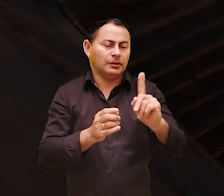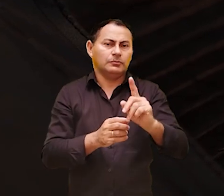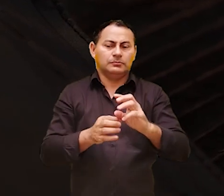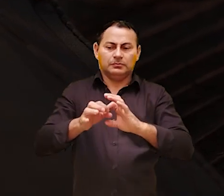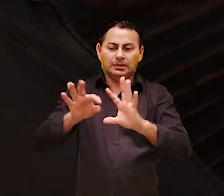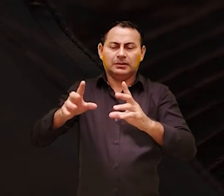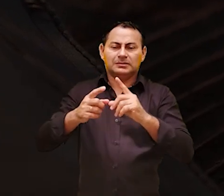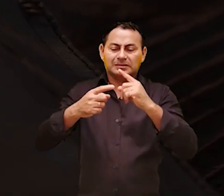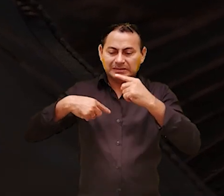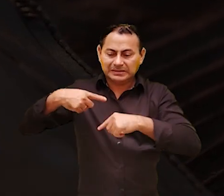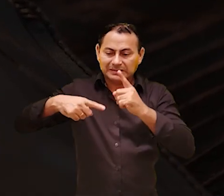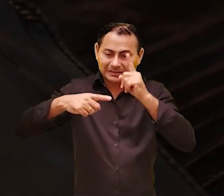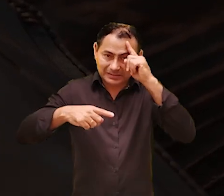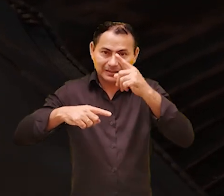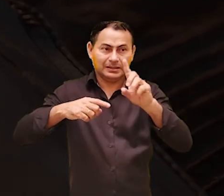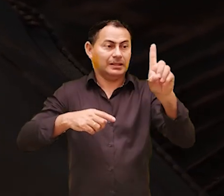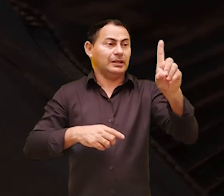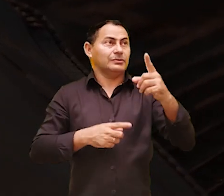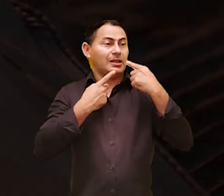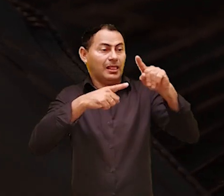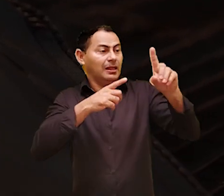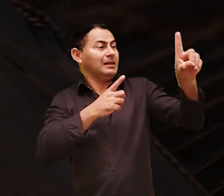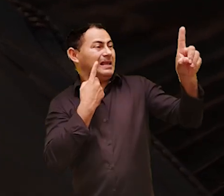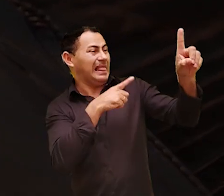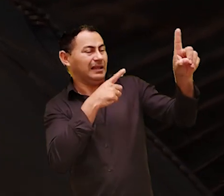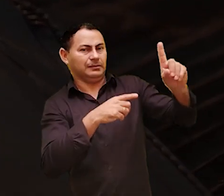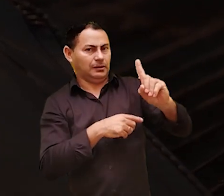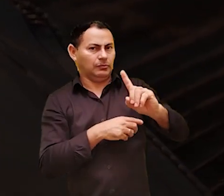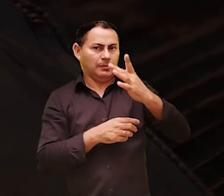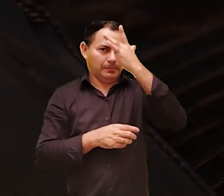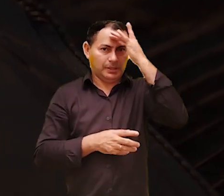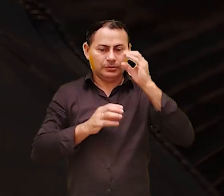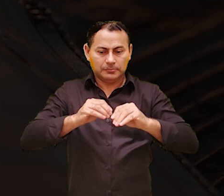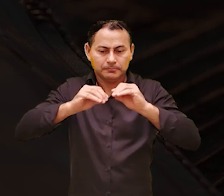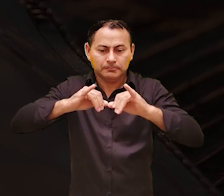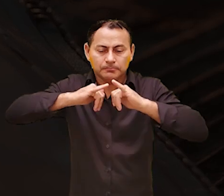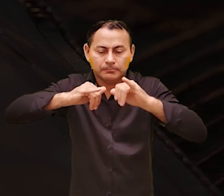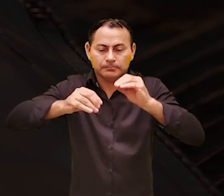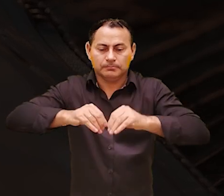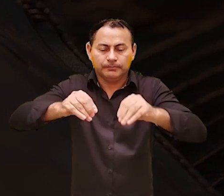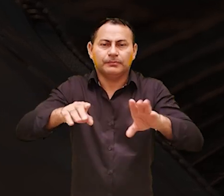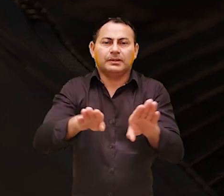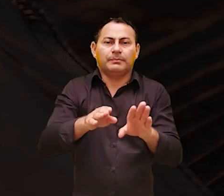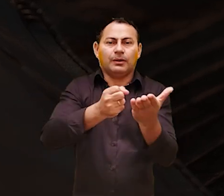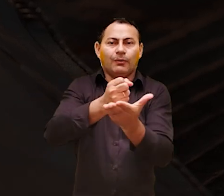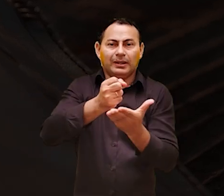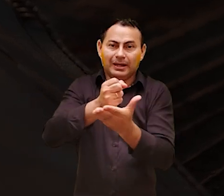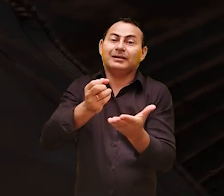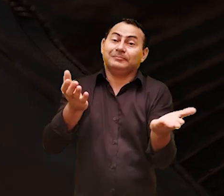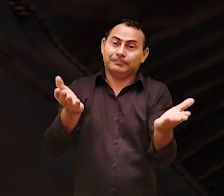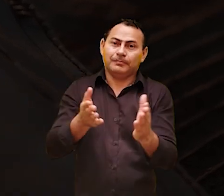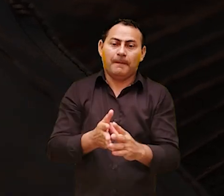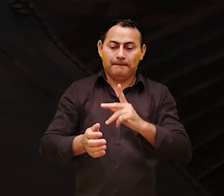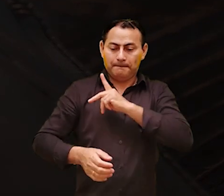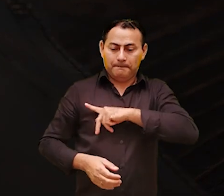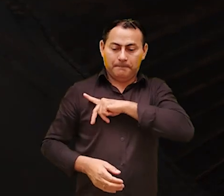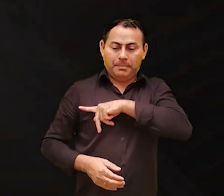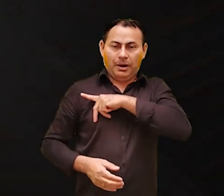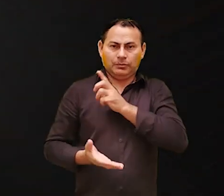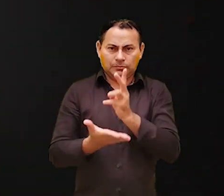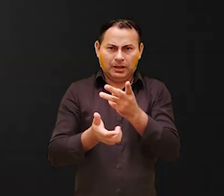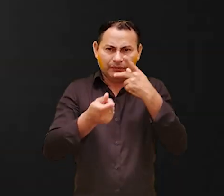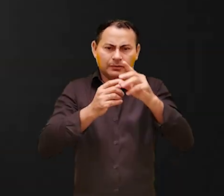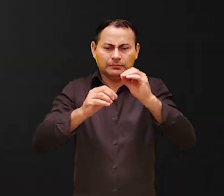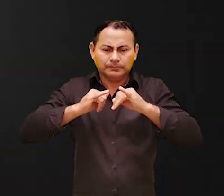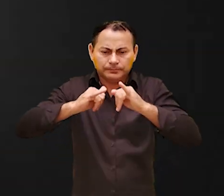diz, não se deixe enganar, de Deus não se zomba, pois o que o homem semear, isso também colherá. Paulo